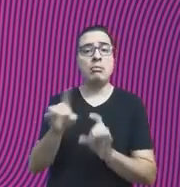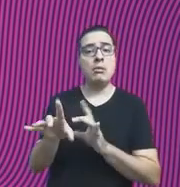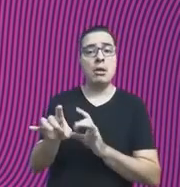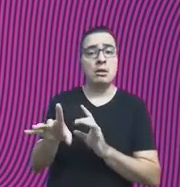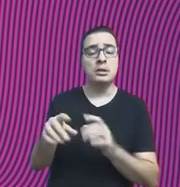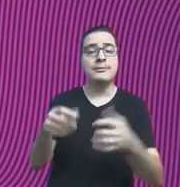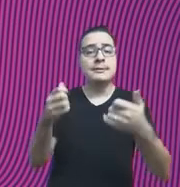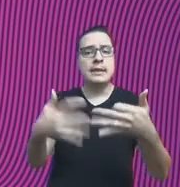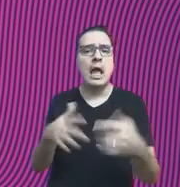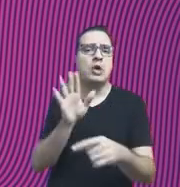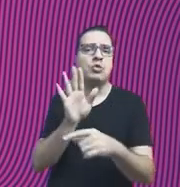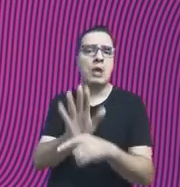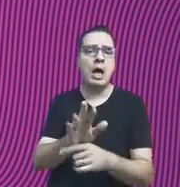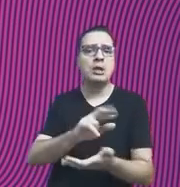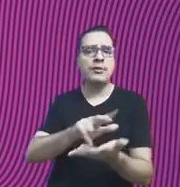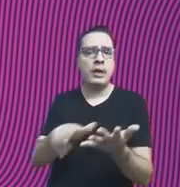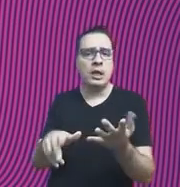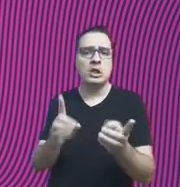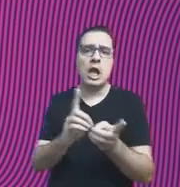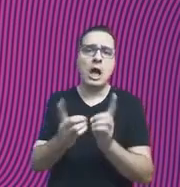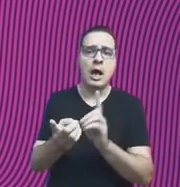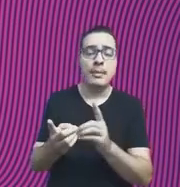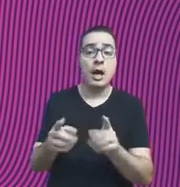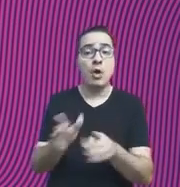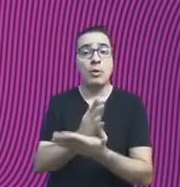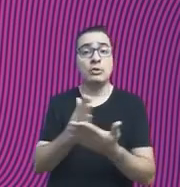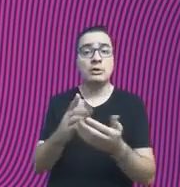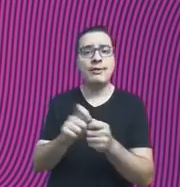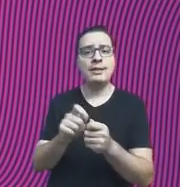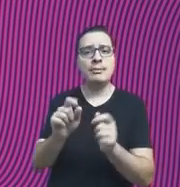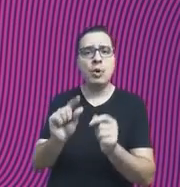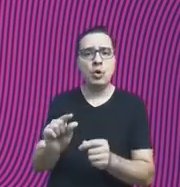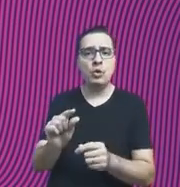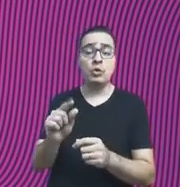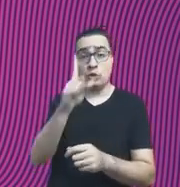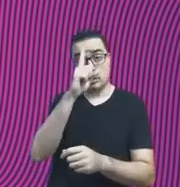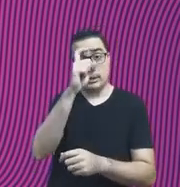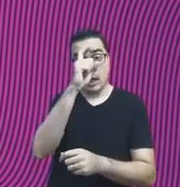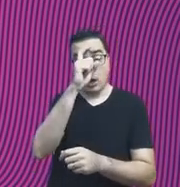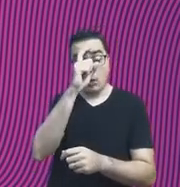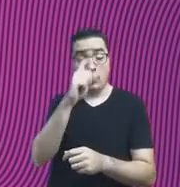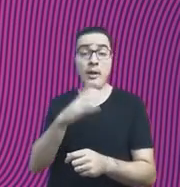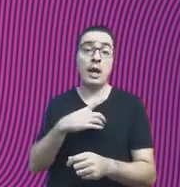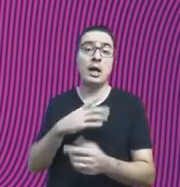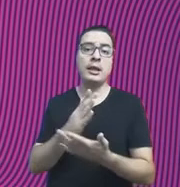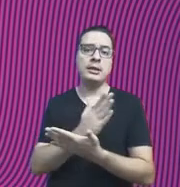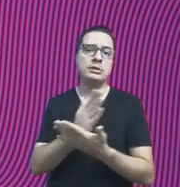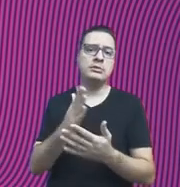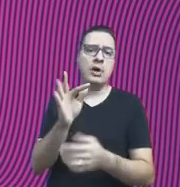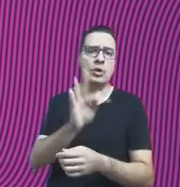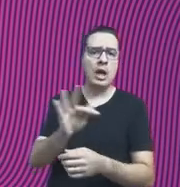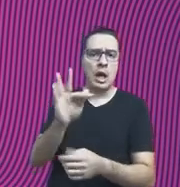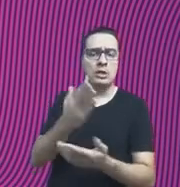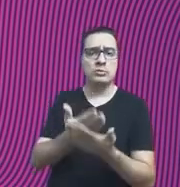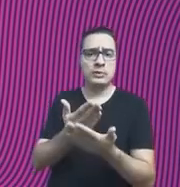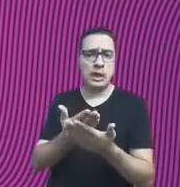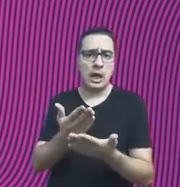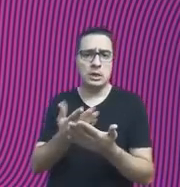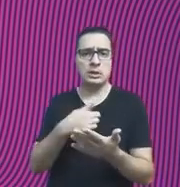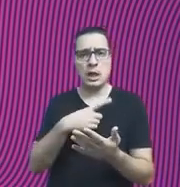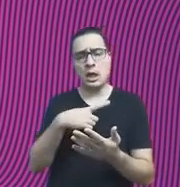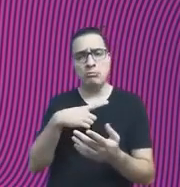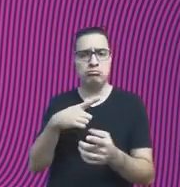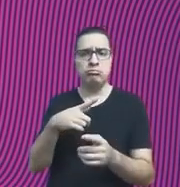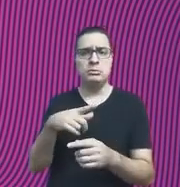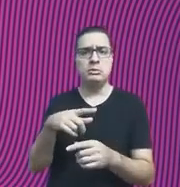em dinâmicas, coisas que a gente faz pouco em hospital, nas universidades, na faculdade de serviço social,